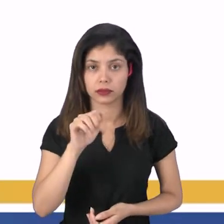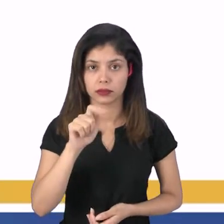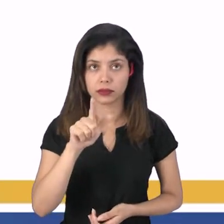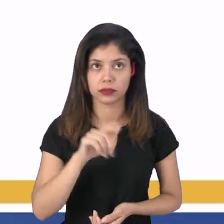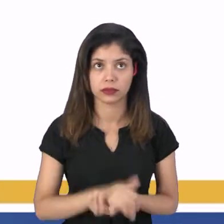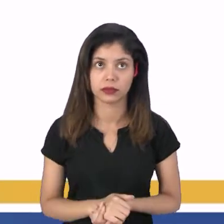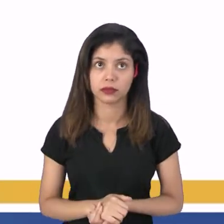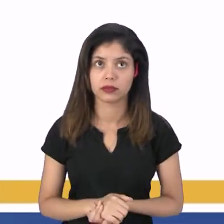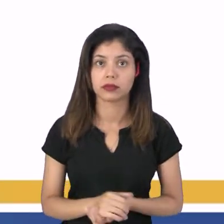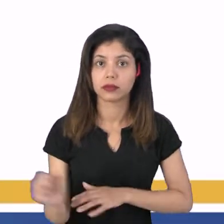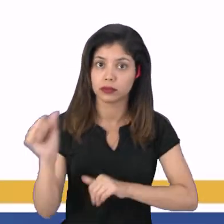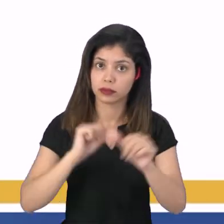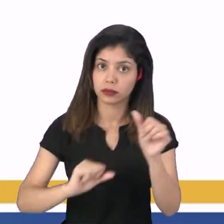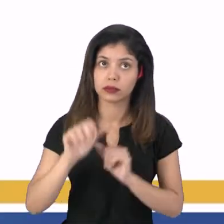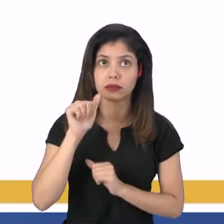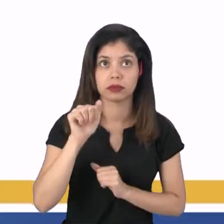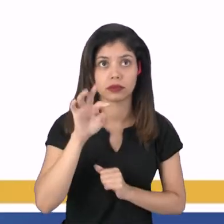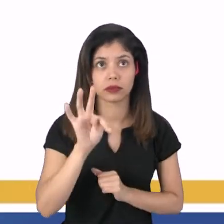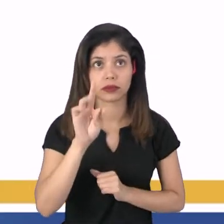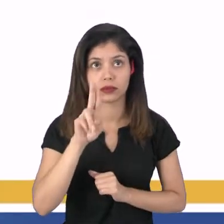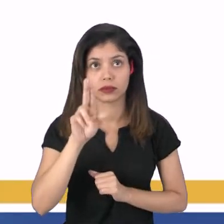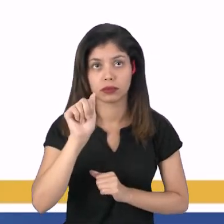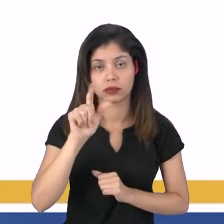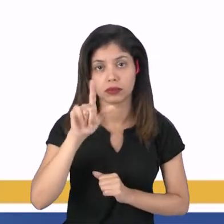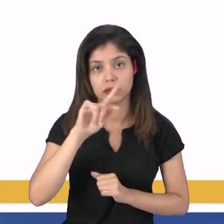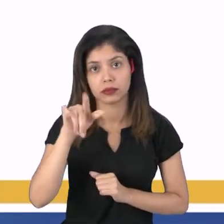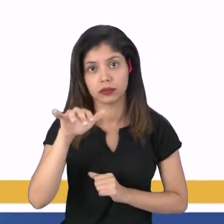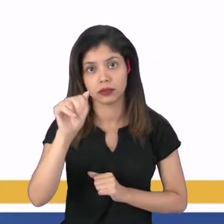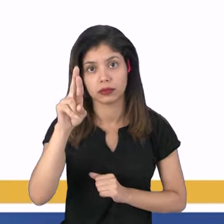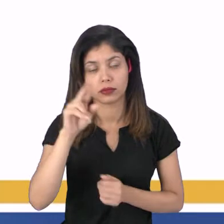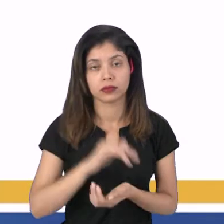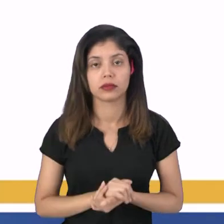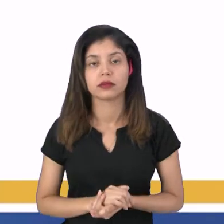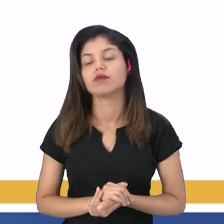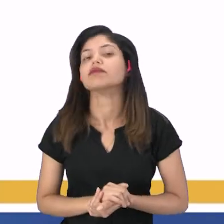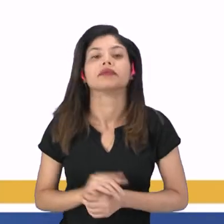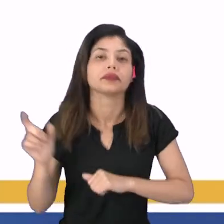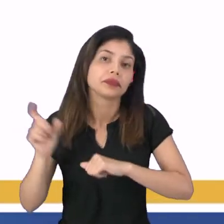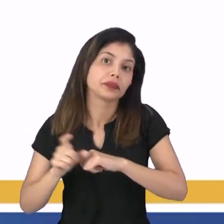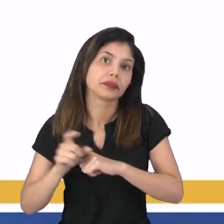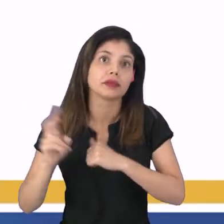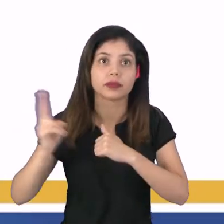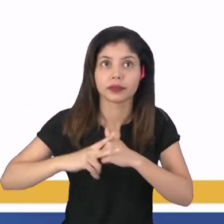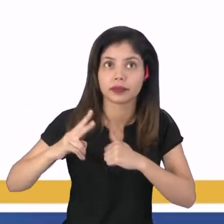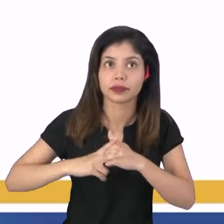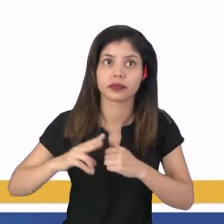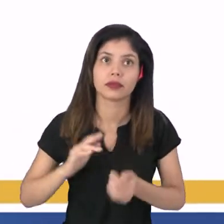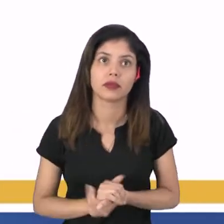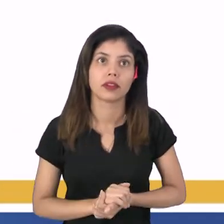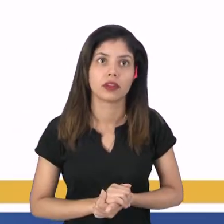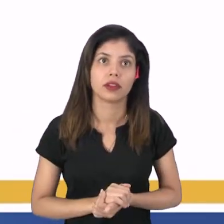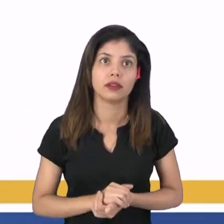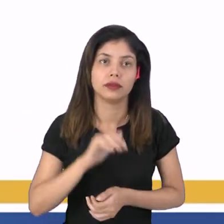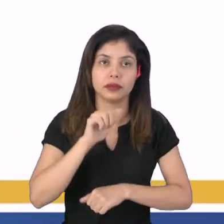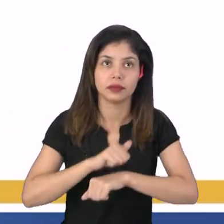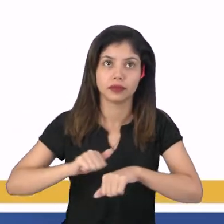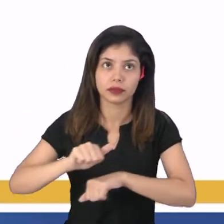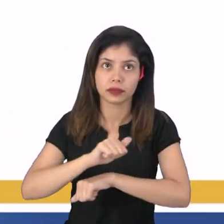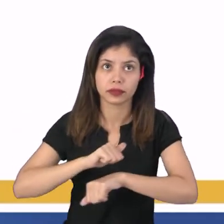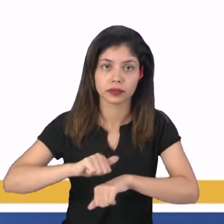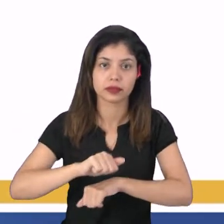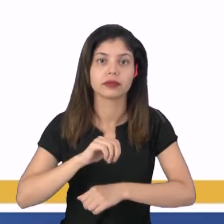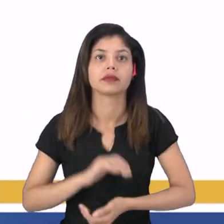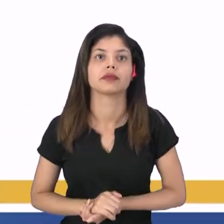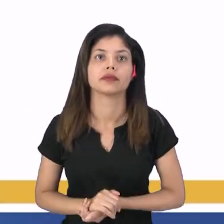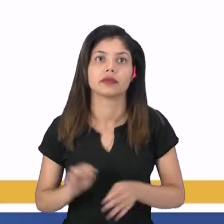atual, que vira atualizar, que deixa de ser um substantivo para ser um verbo. Nós temos o adverbial, que